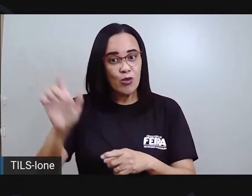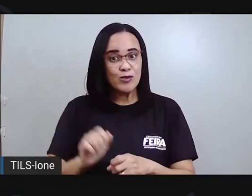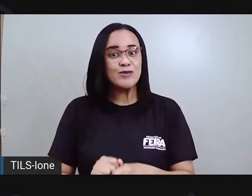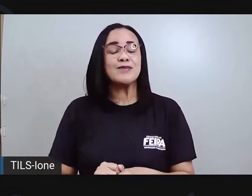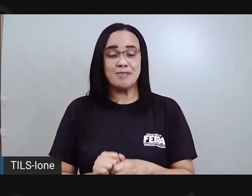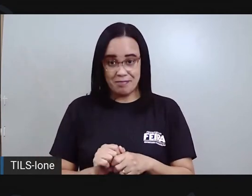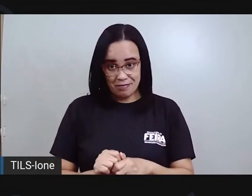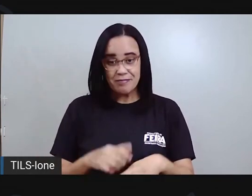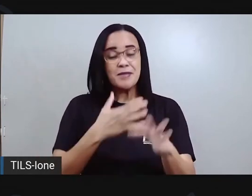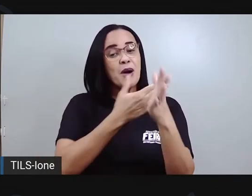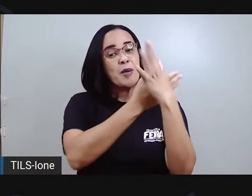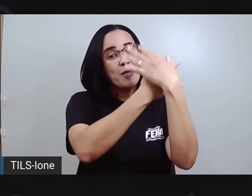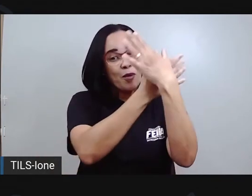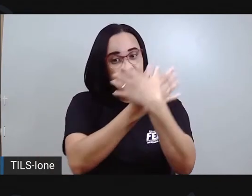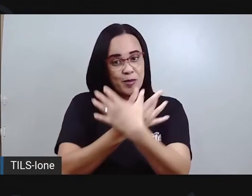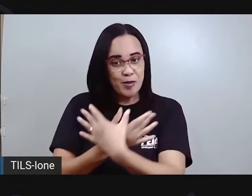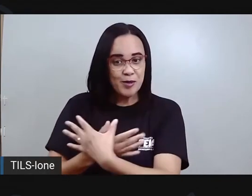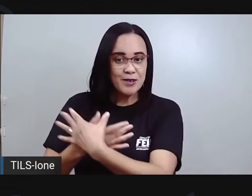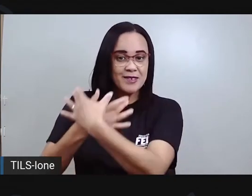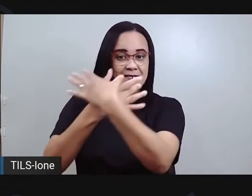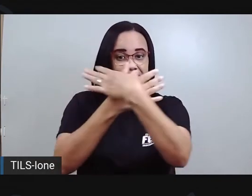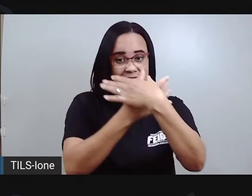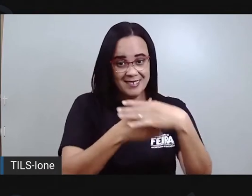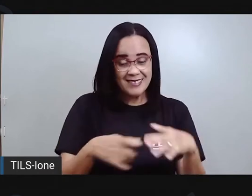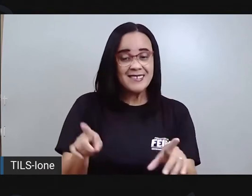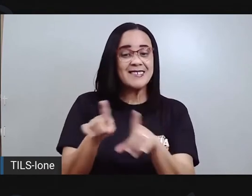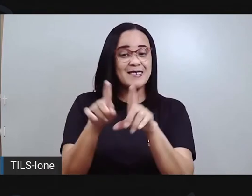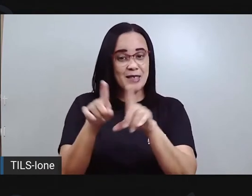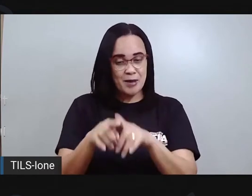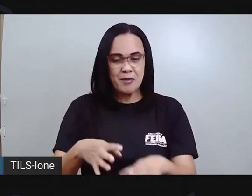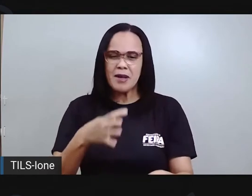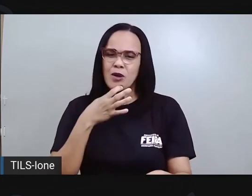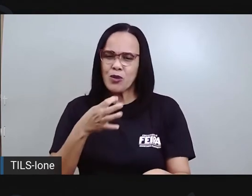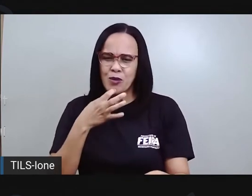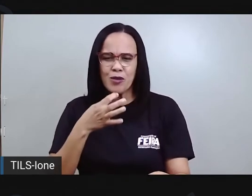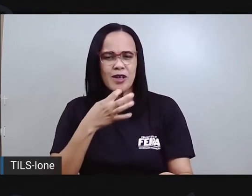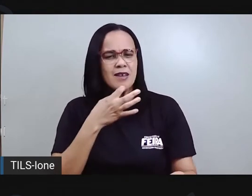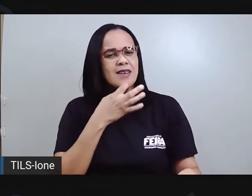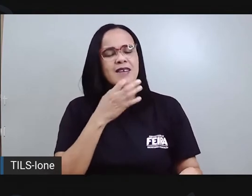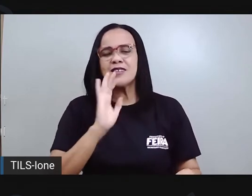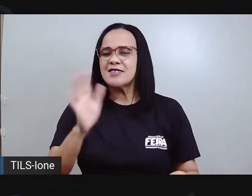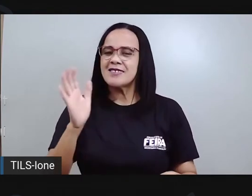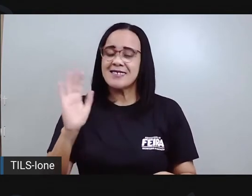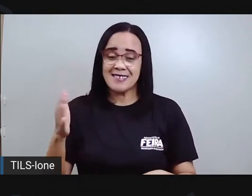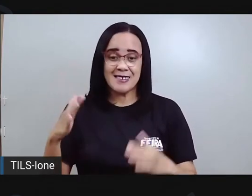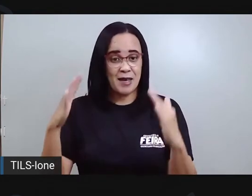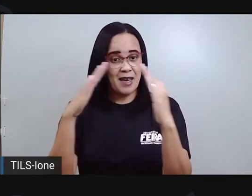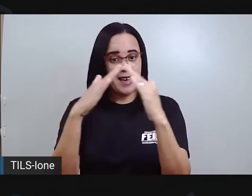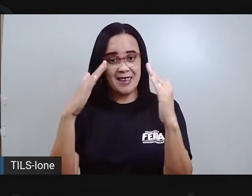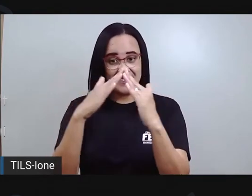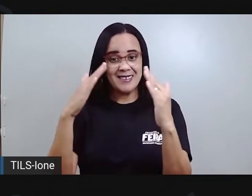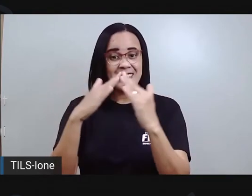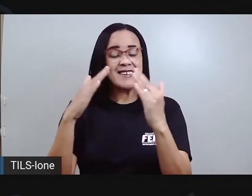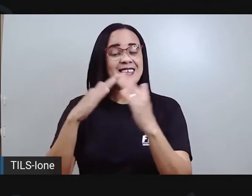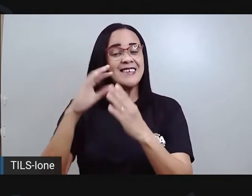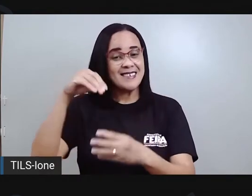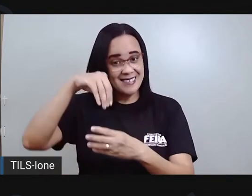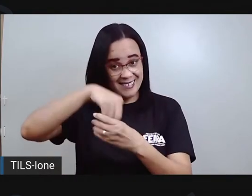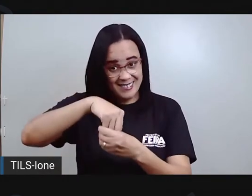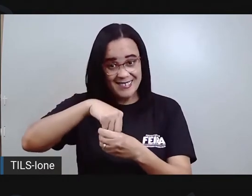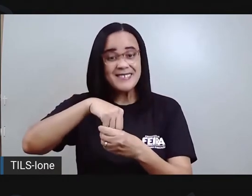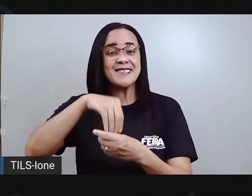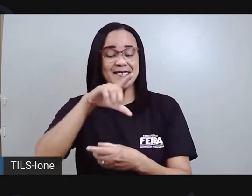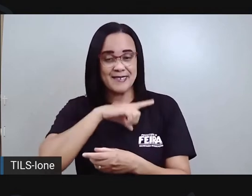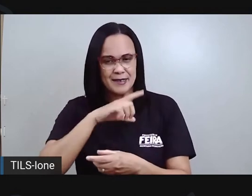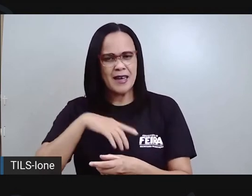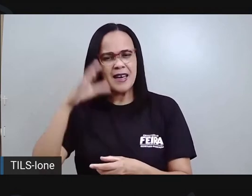borboletinha, sabe? Que ela é muito conhecida. Ela mora na casinha. Você Será